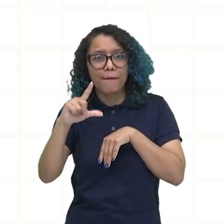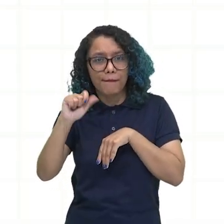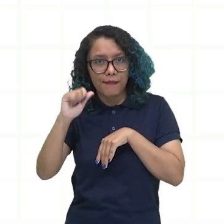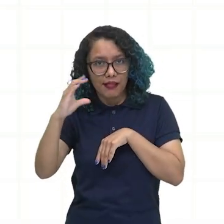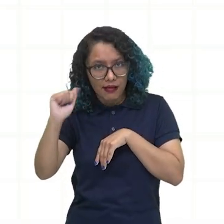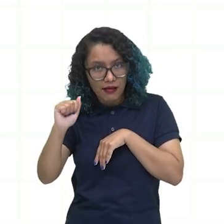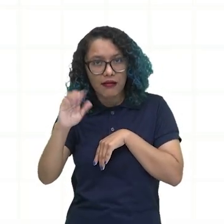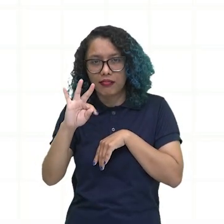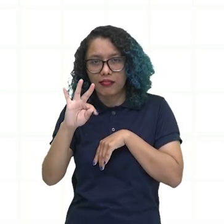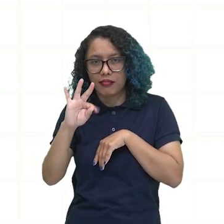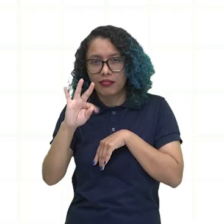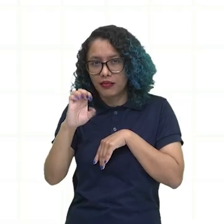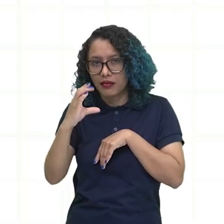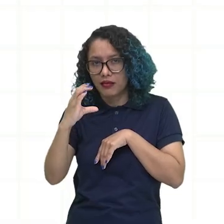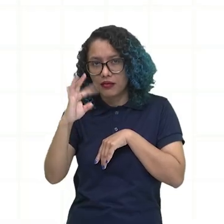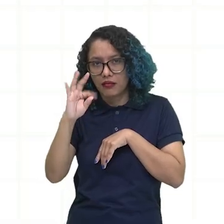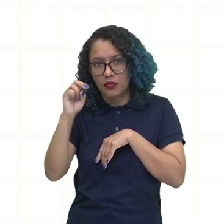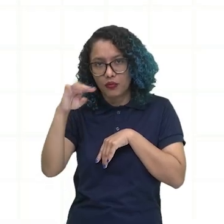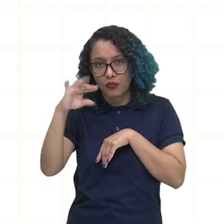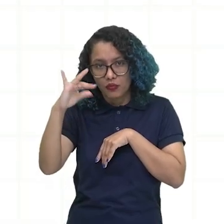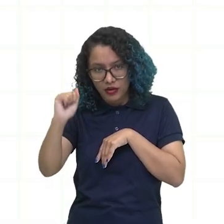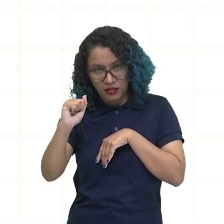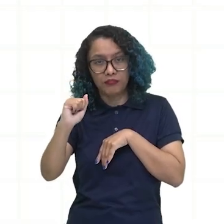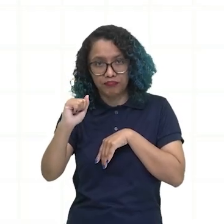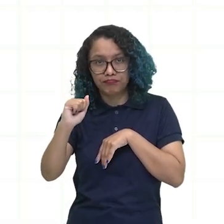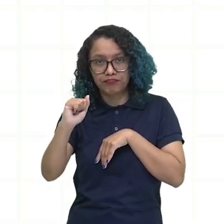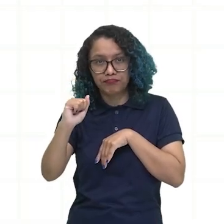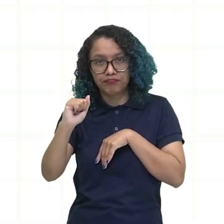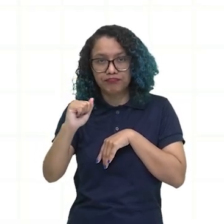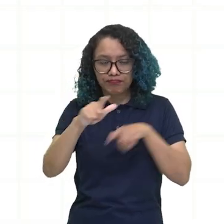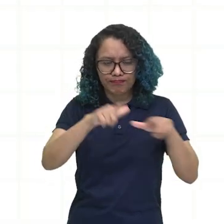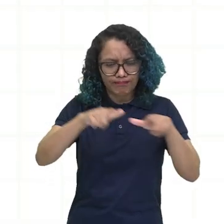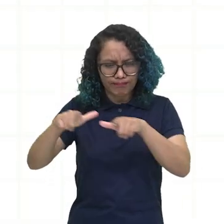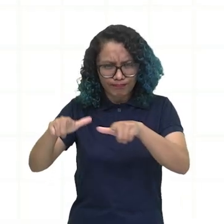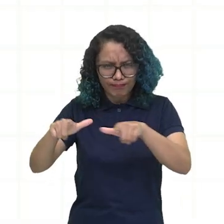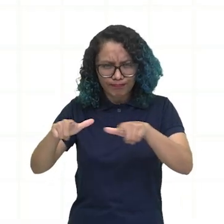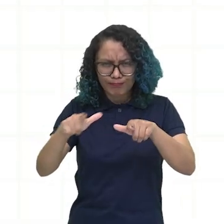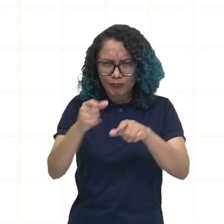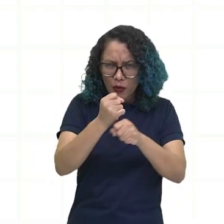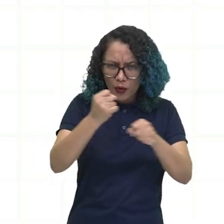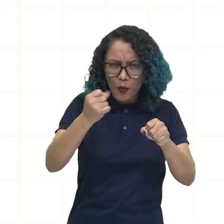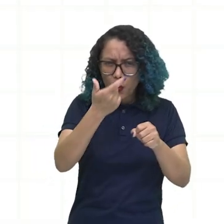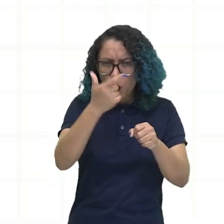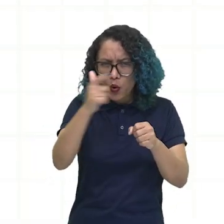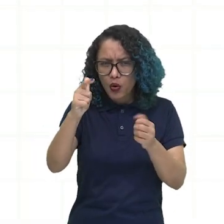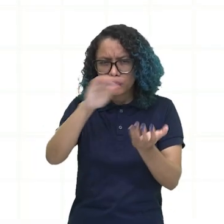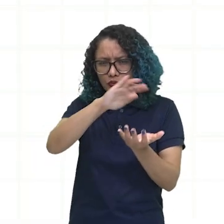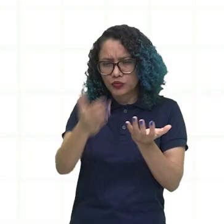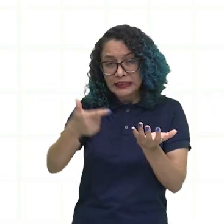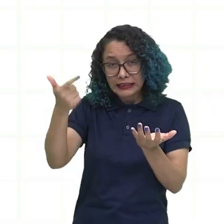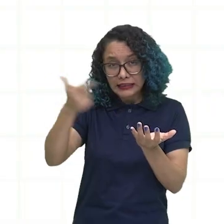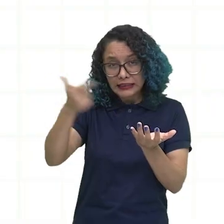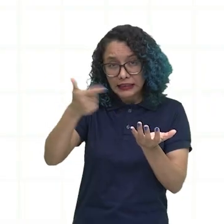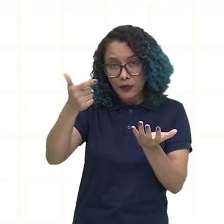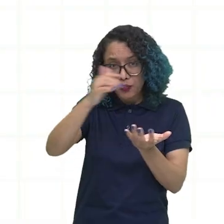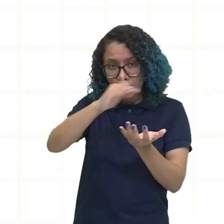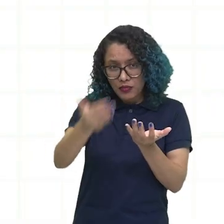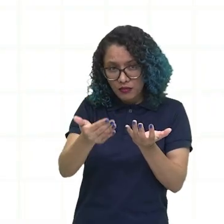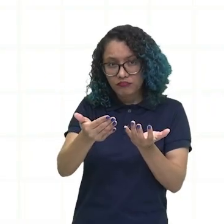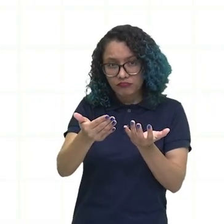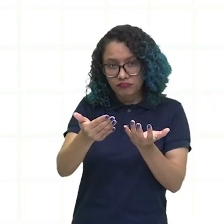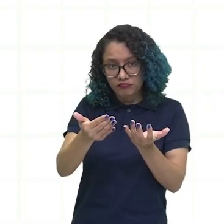E já o manto aqui, que está entre a crosta terrestre e